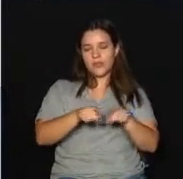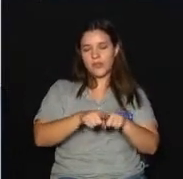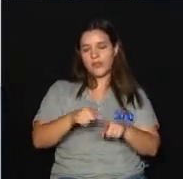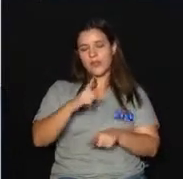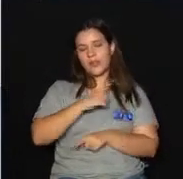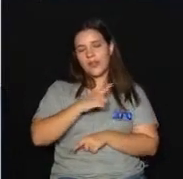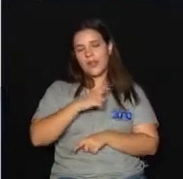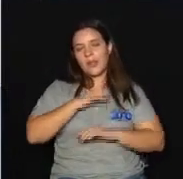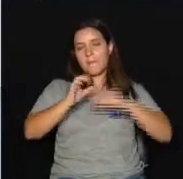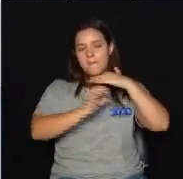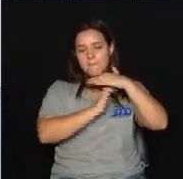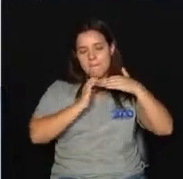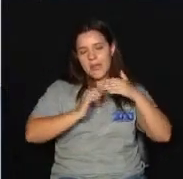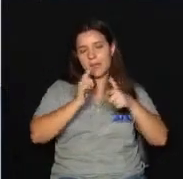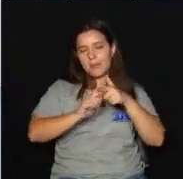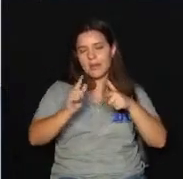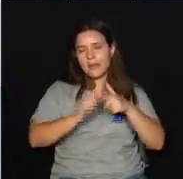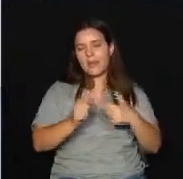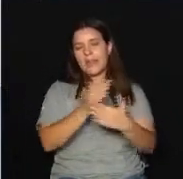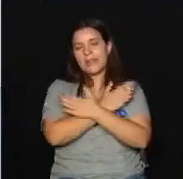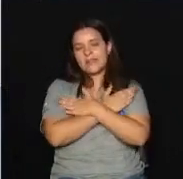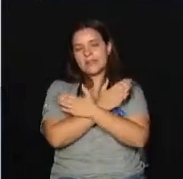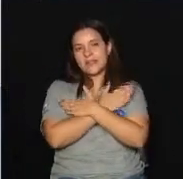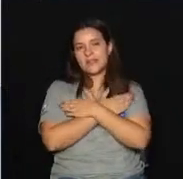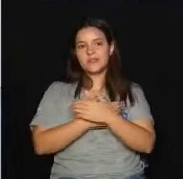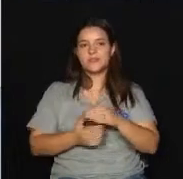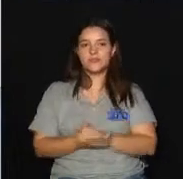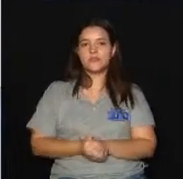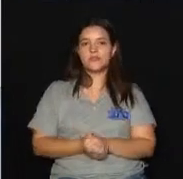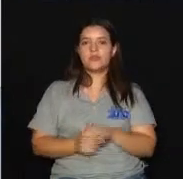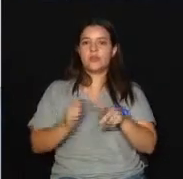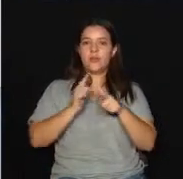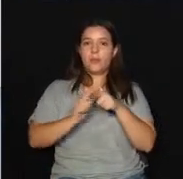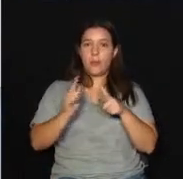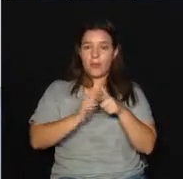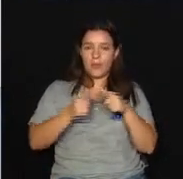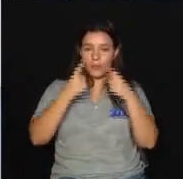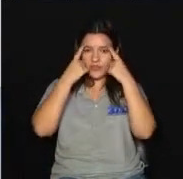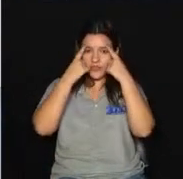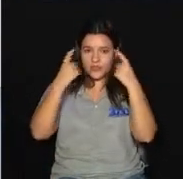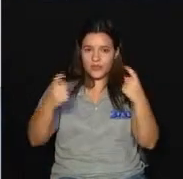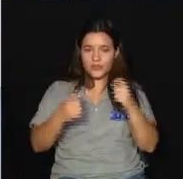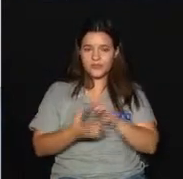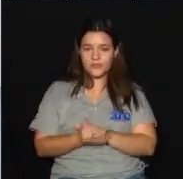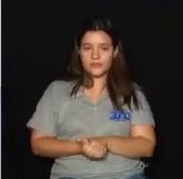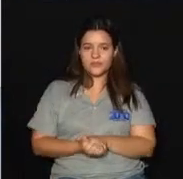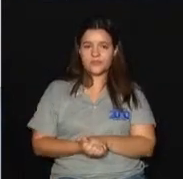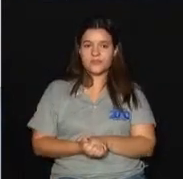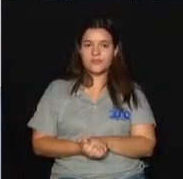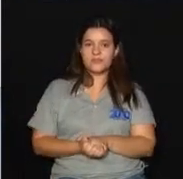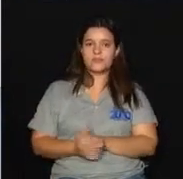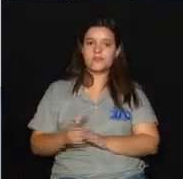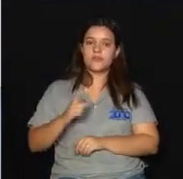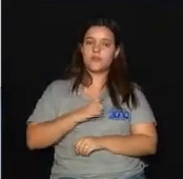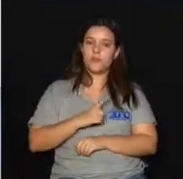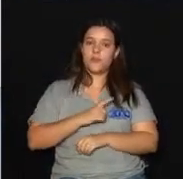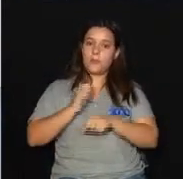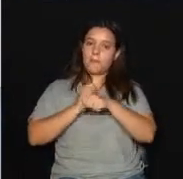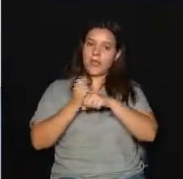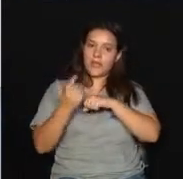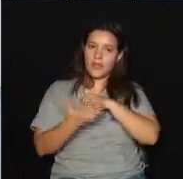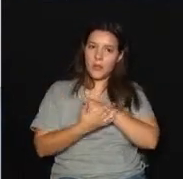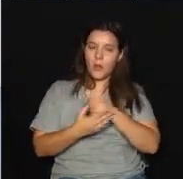acaba afetando as empresas, desemprego, problemas de violência. Além da pandemia e